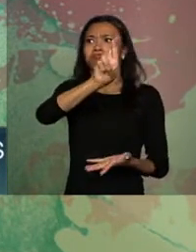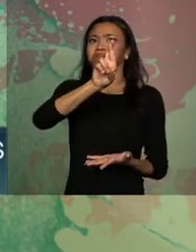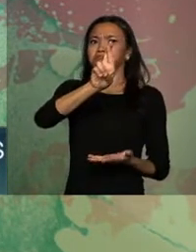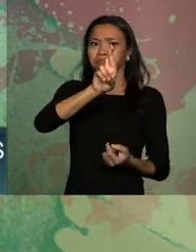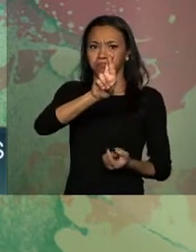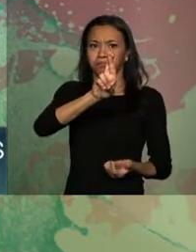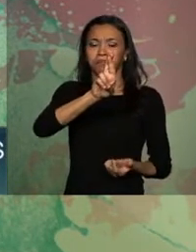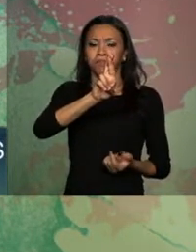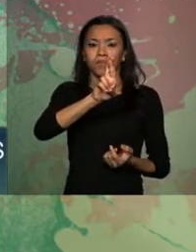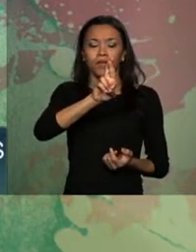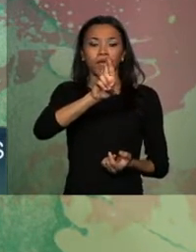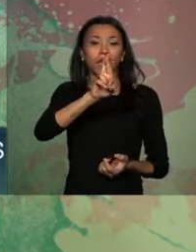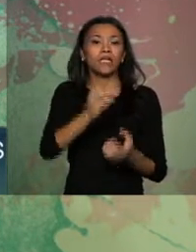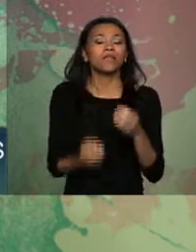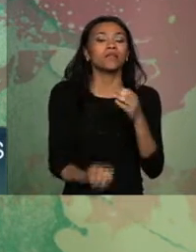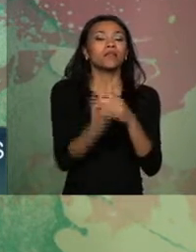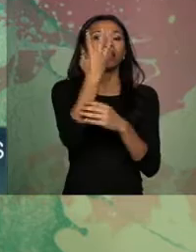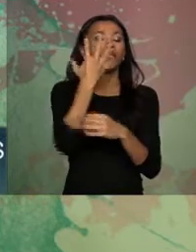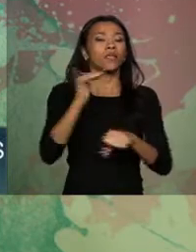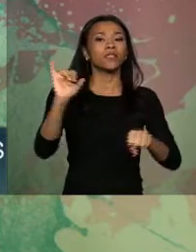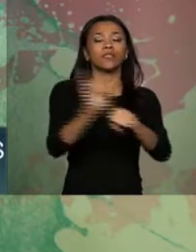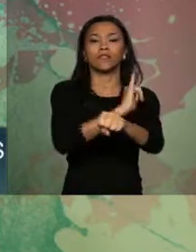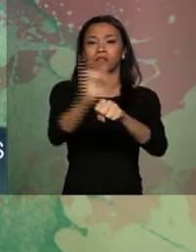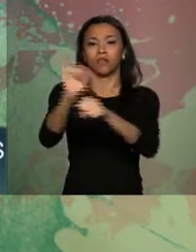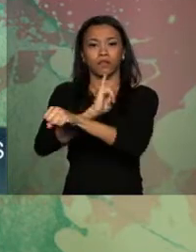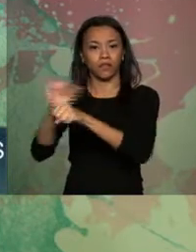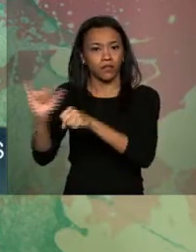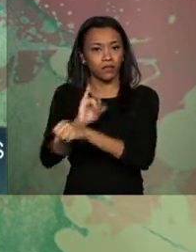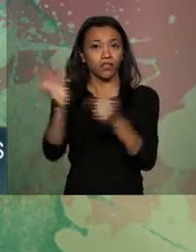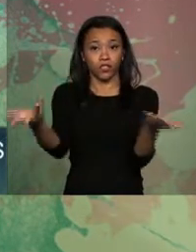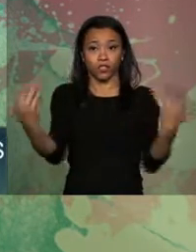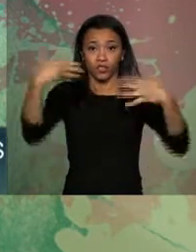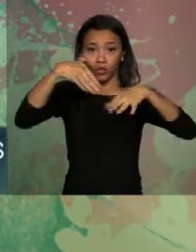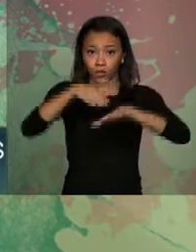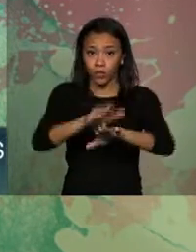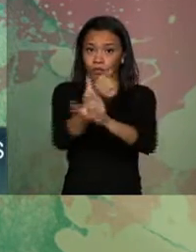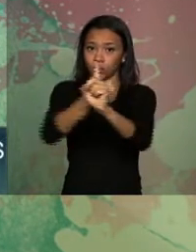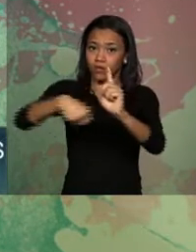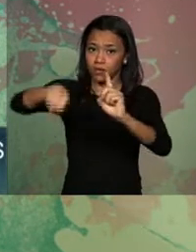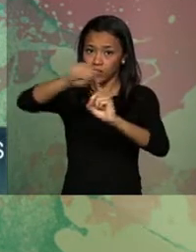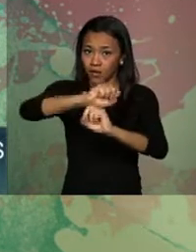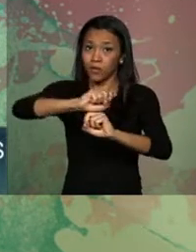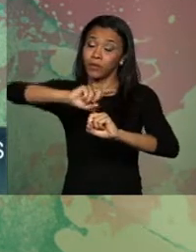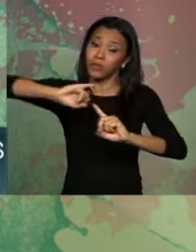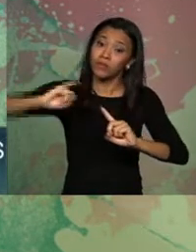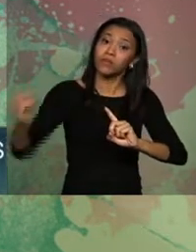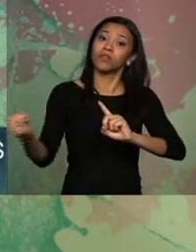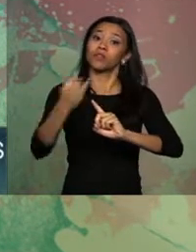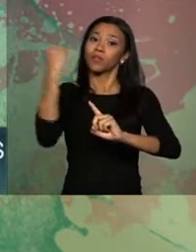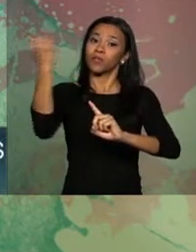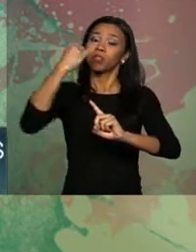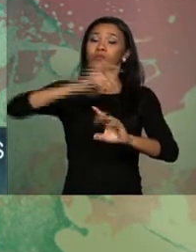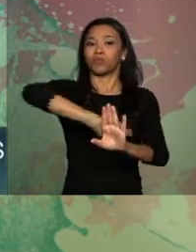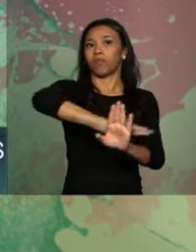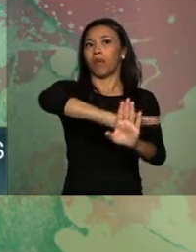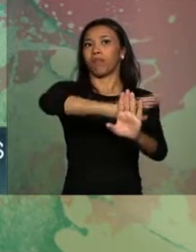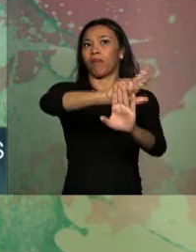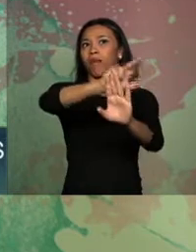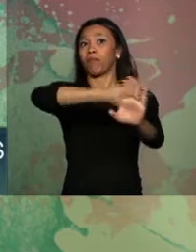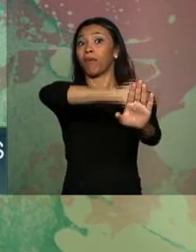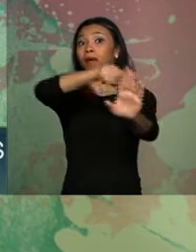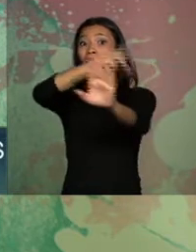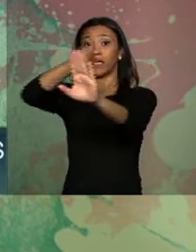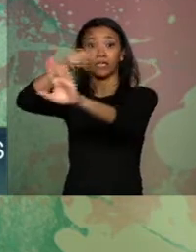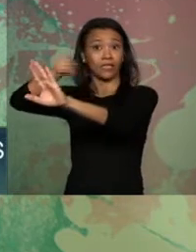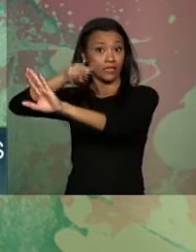cria mecanismos de inclusão social necessário para países do tamanho